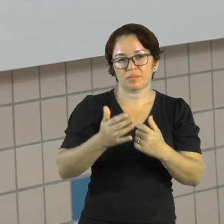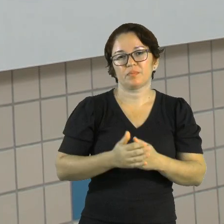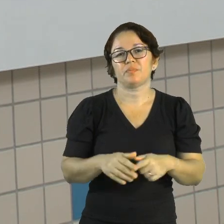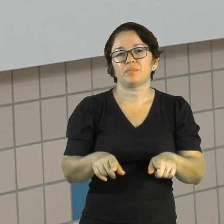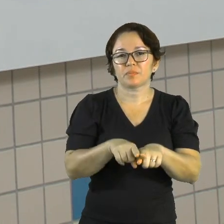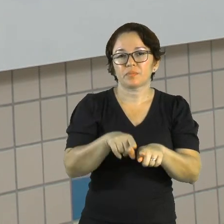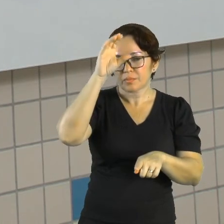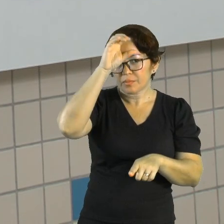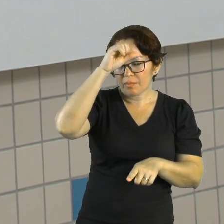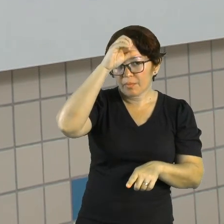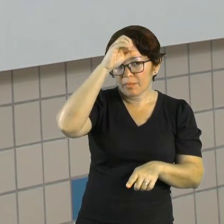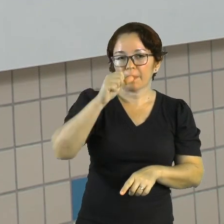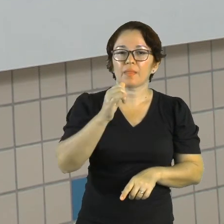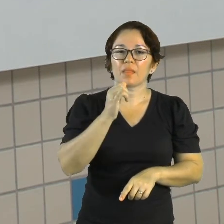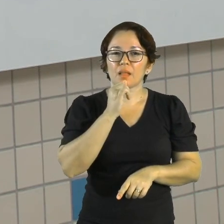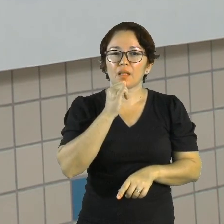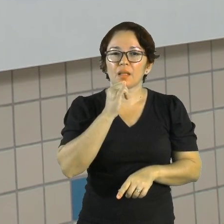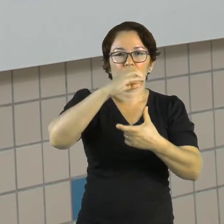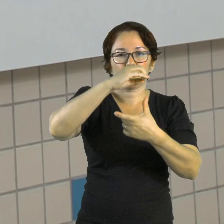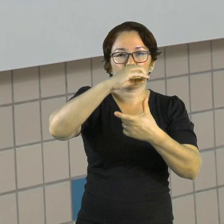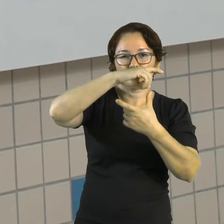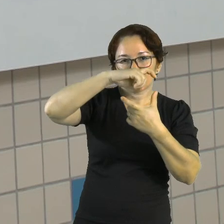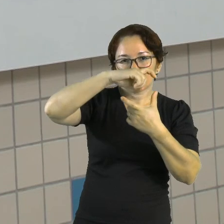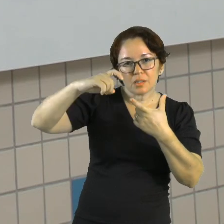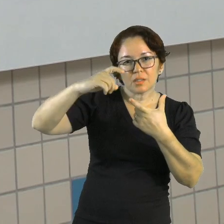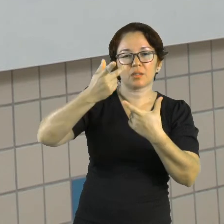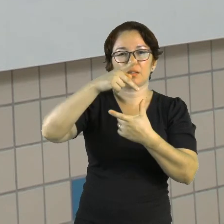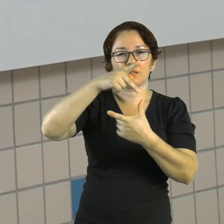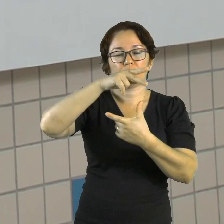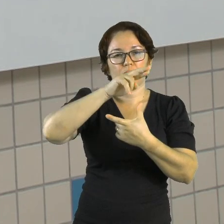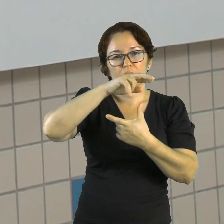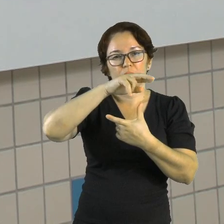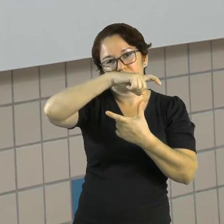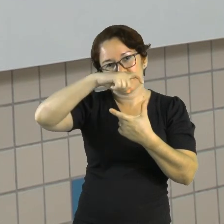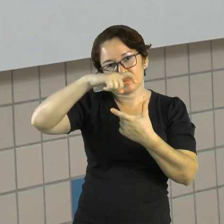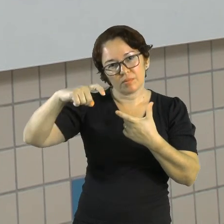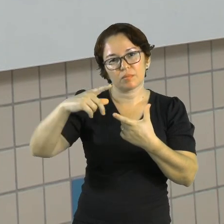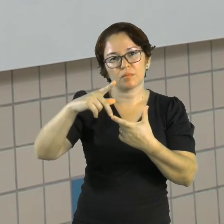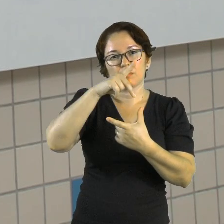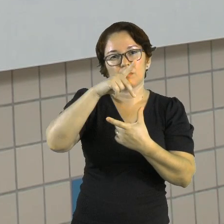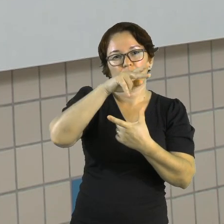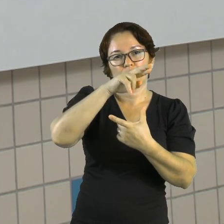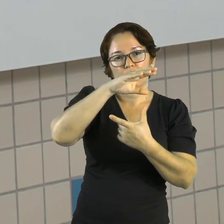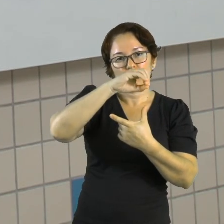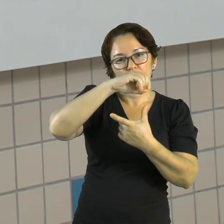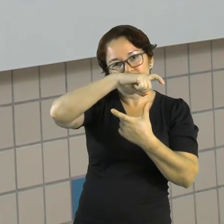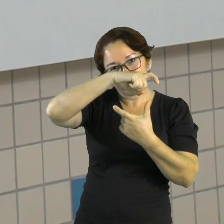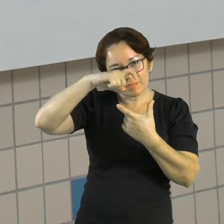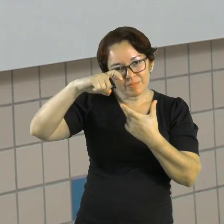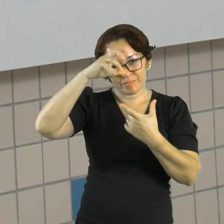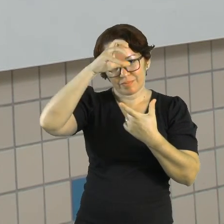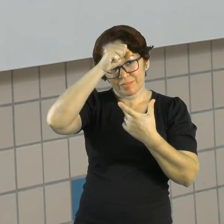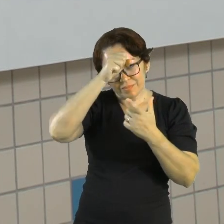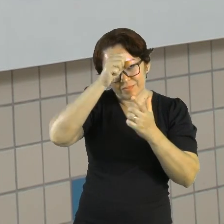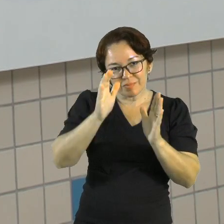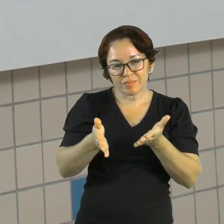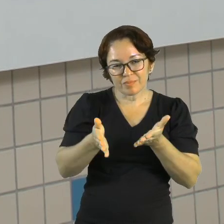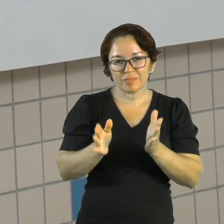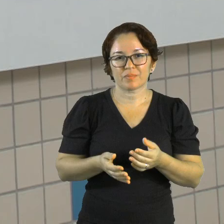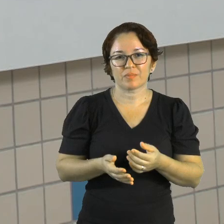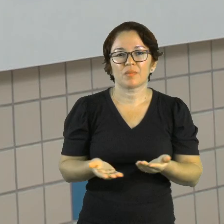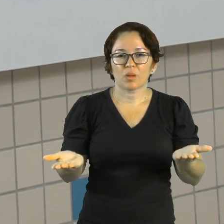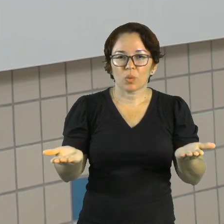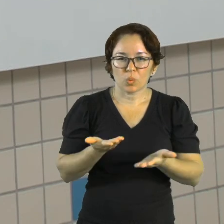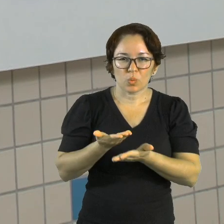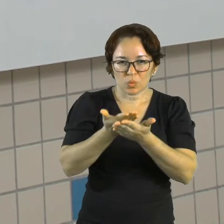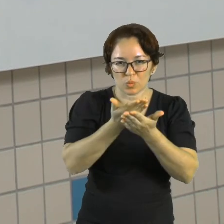à sílaba tônica, oxítona, paroxítona e proparoxítona. Essa foi a nossa aula de